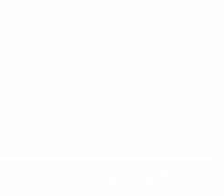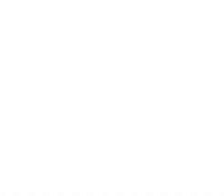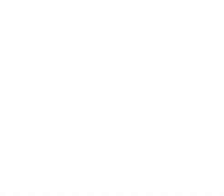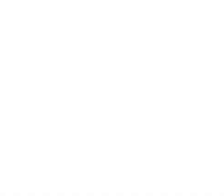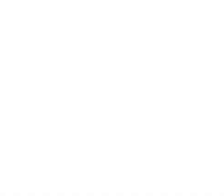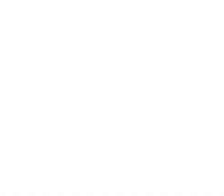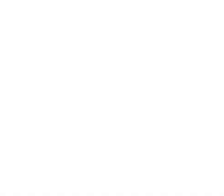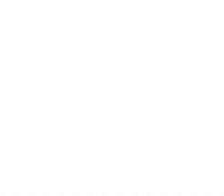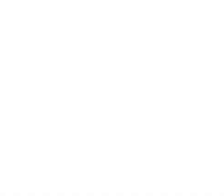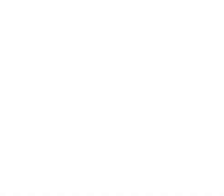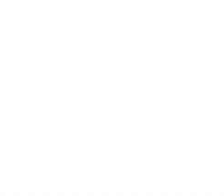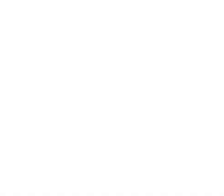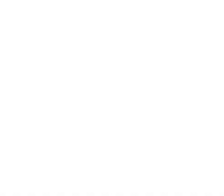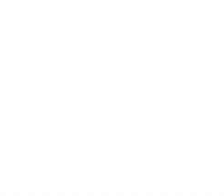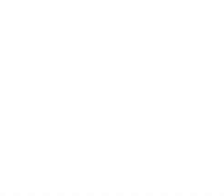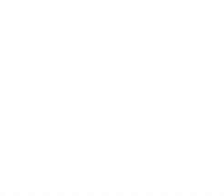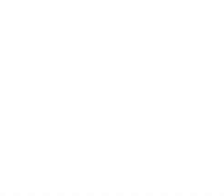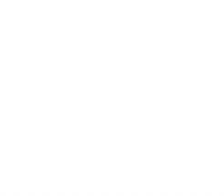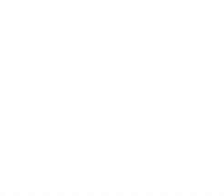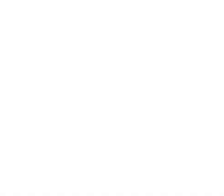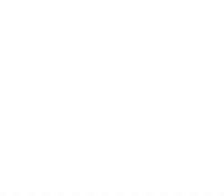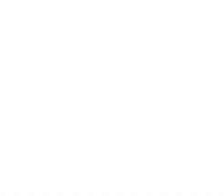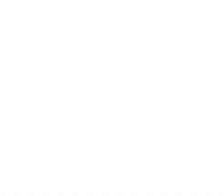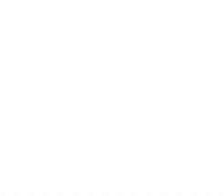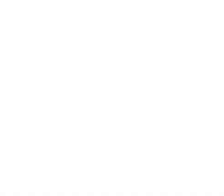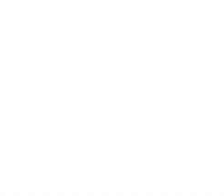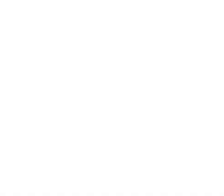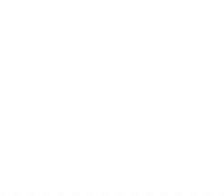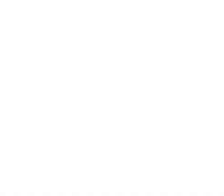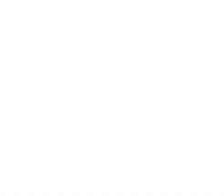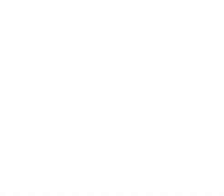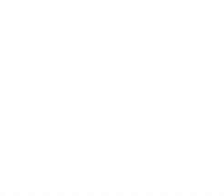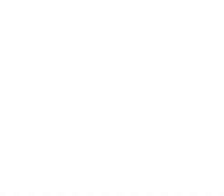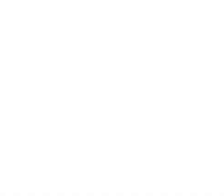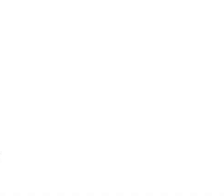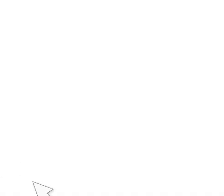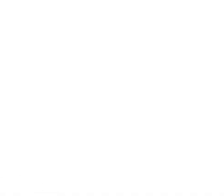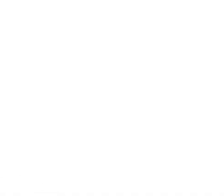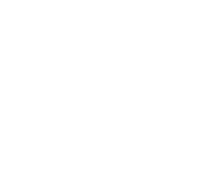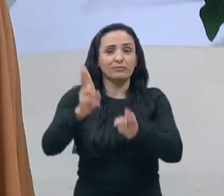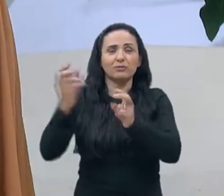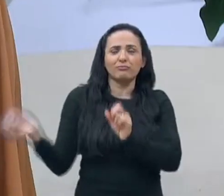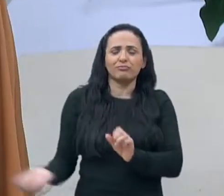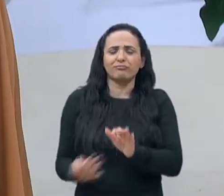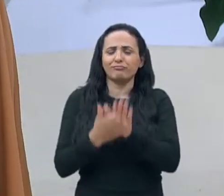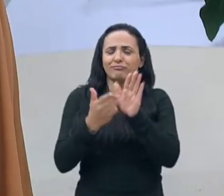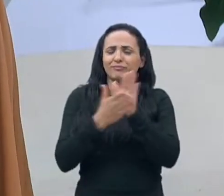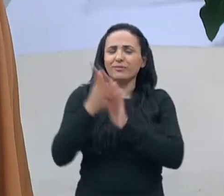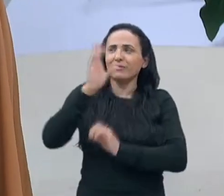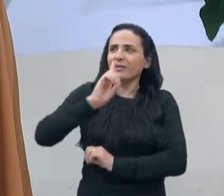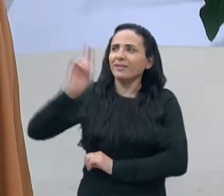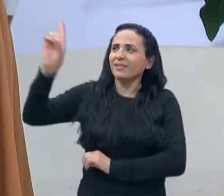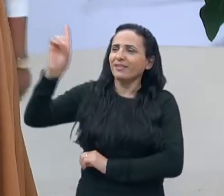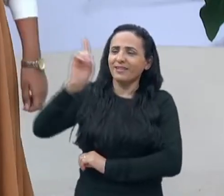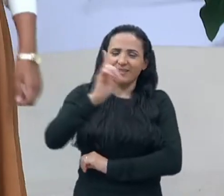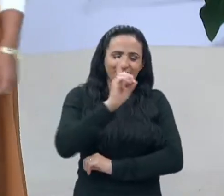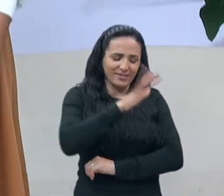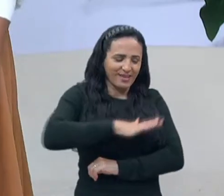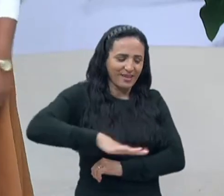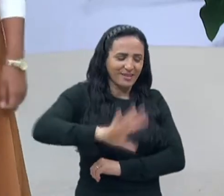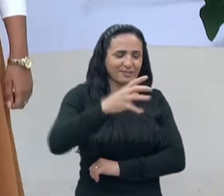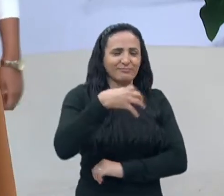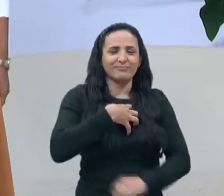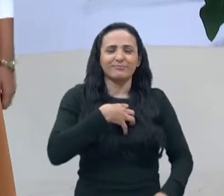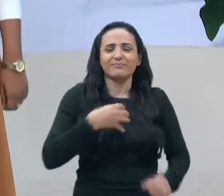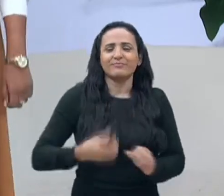Saudamos a todos com a paz do Senhor. Glória. Vamos continuar adorando a esse Deus que é bom e está presente aqui no meio de